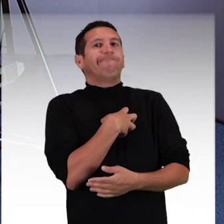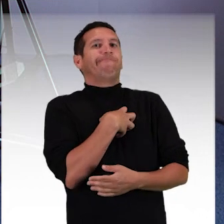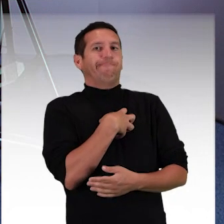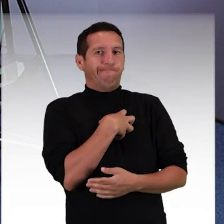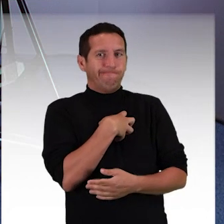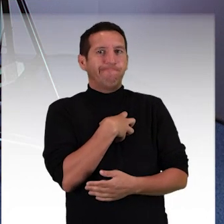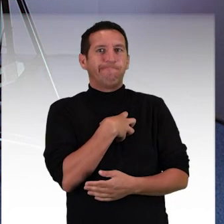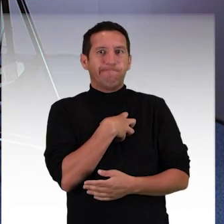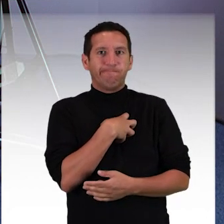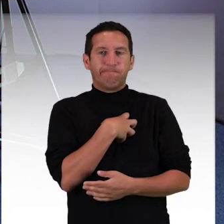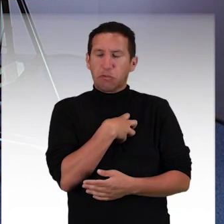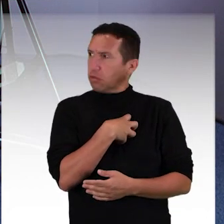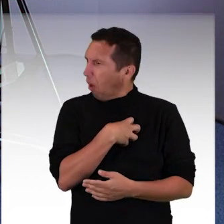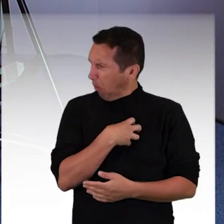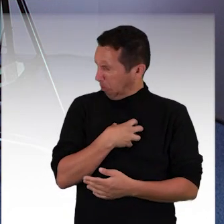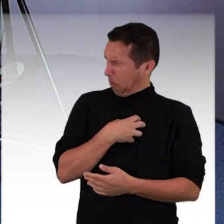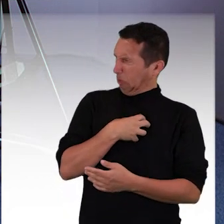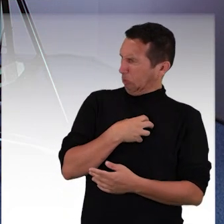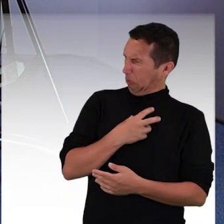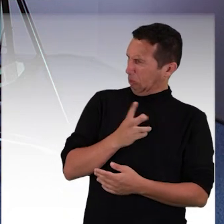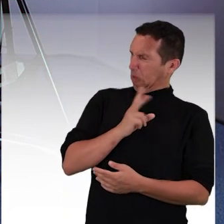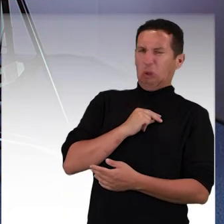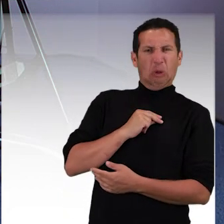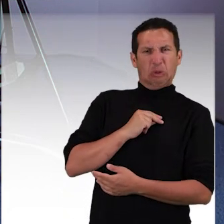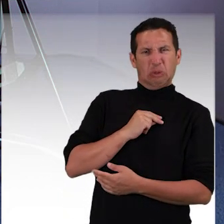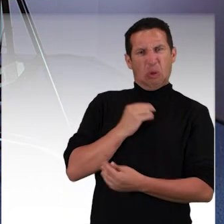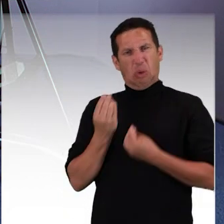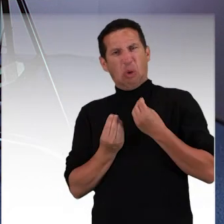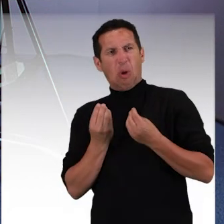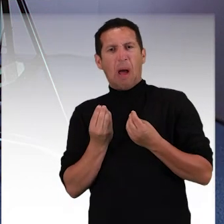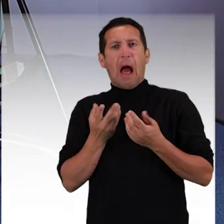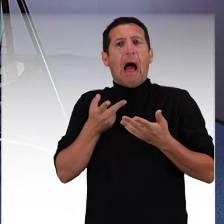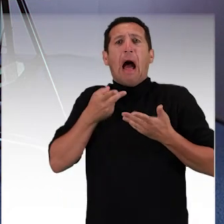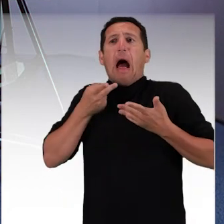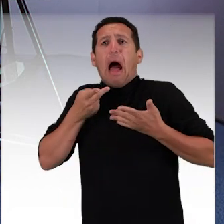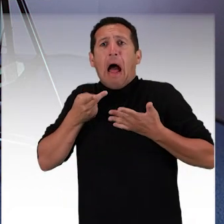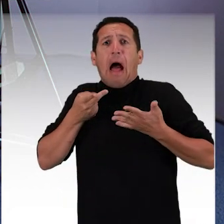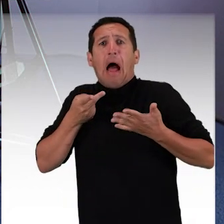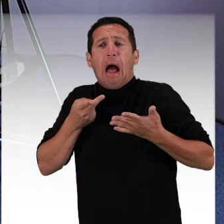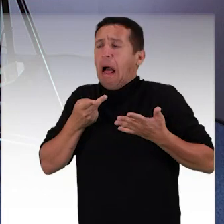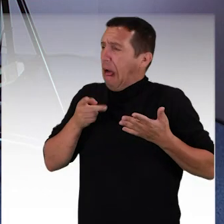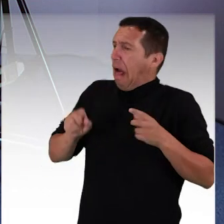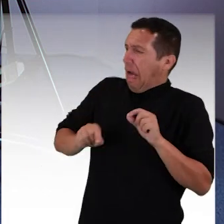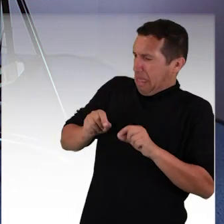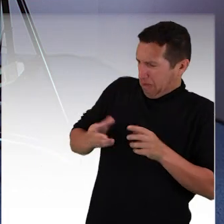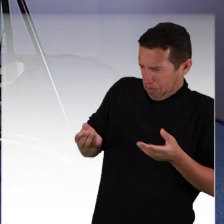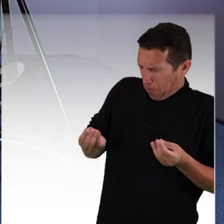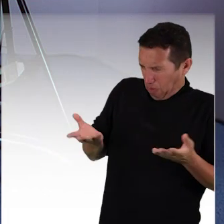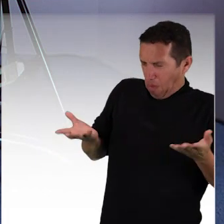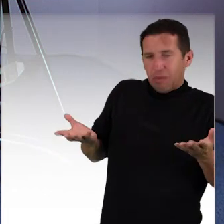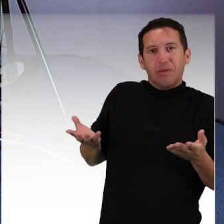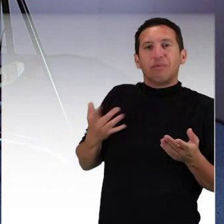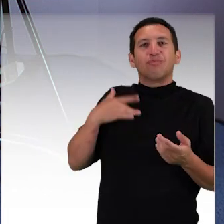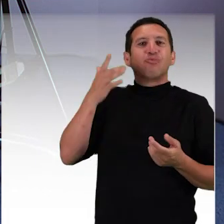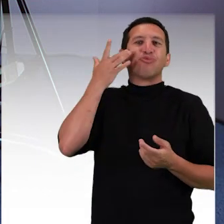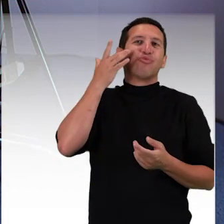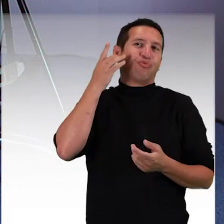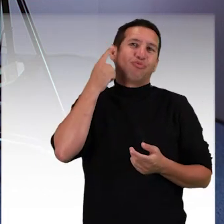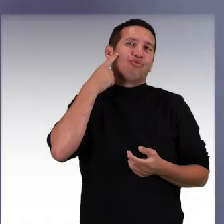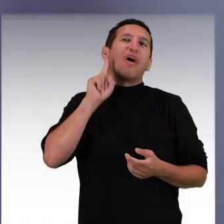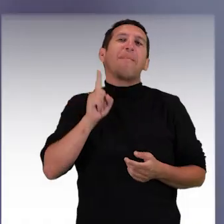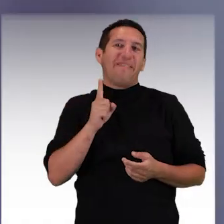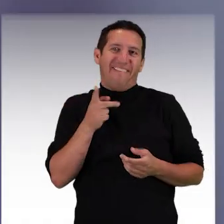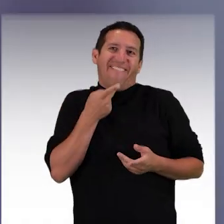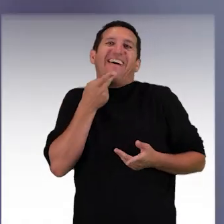eh ficavam e estup fatas e admirado não sabia o que falar que que é isso